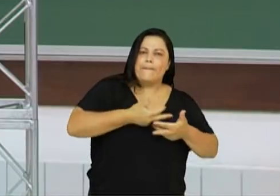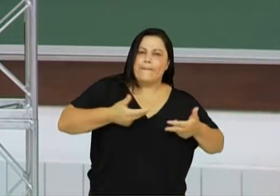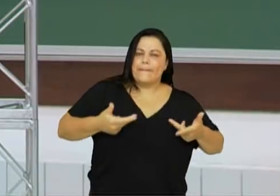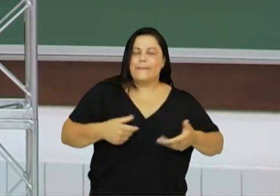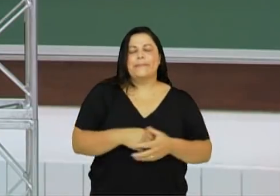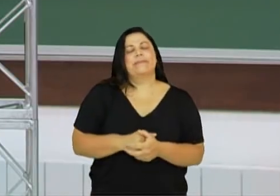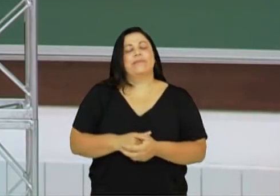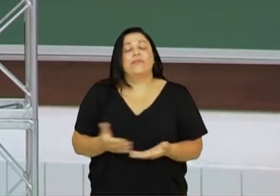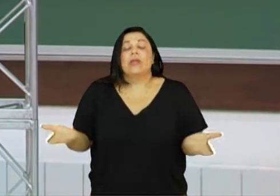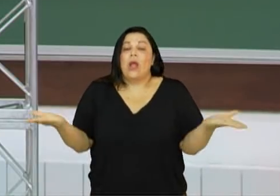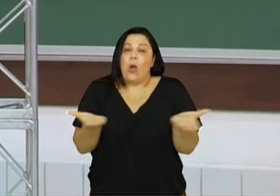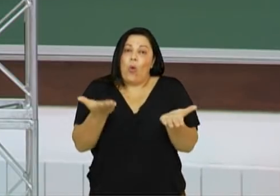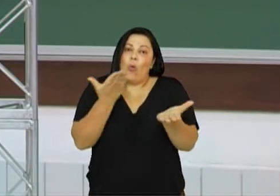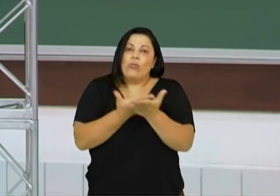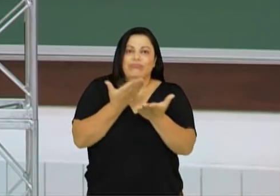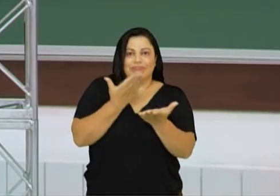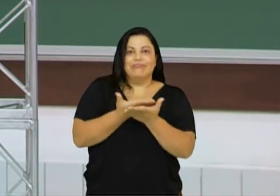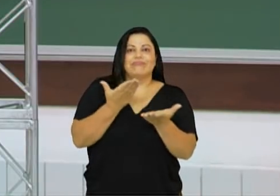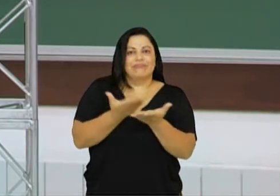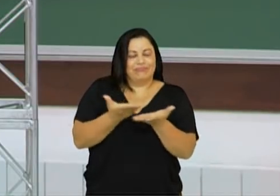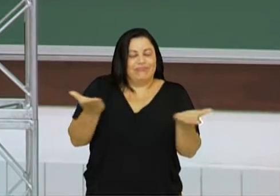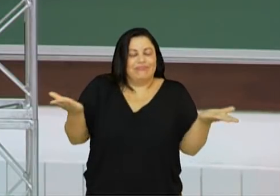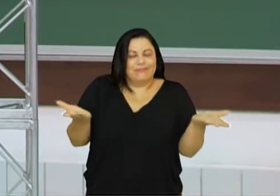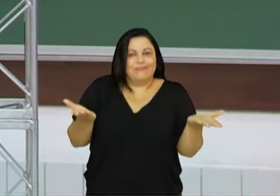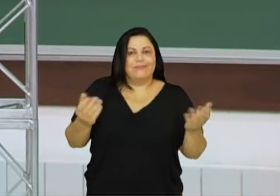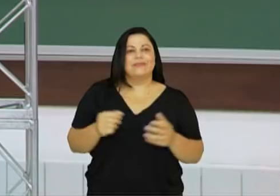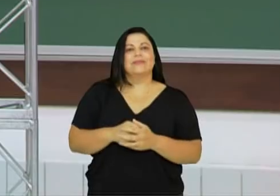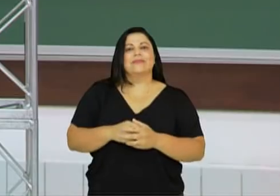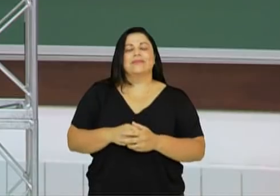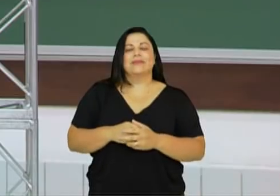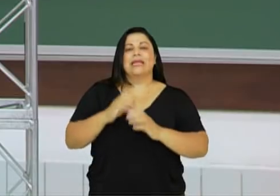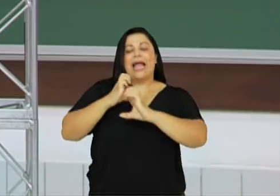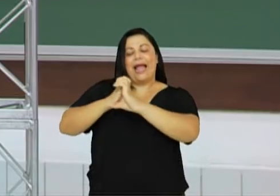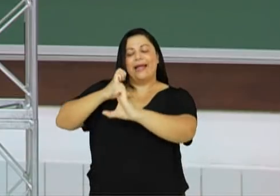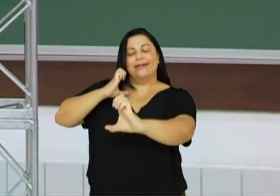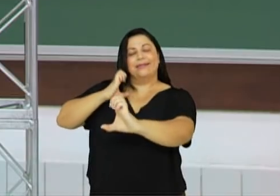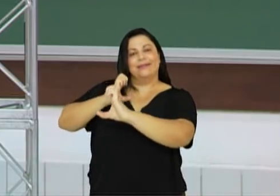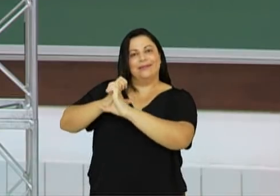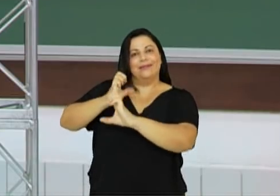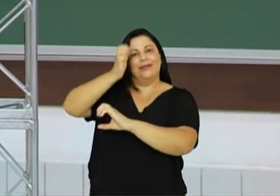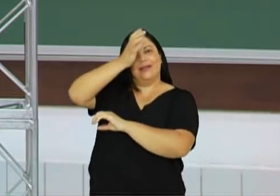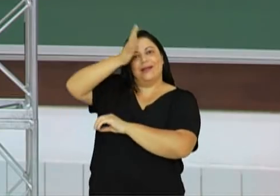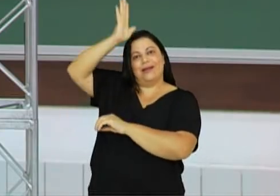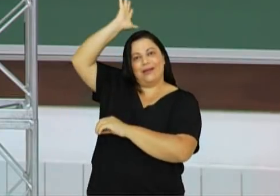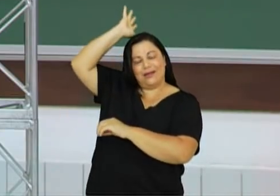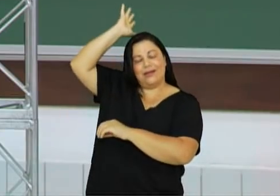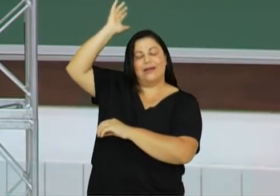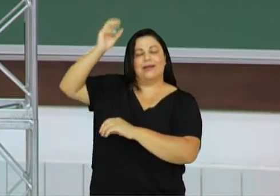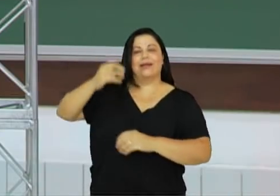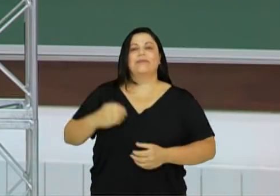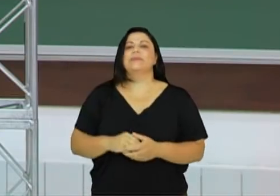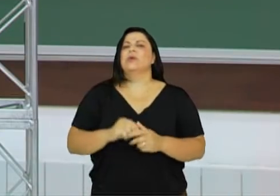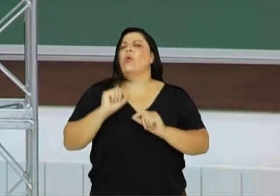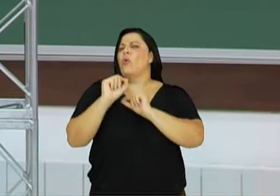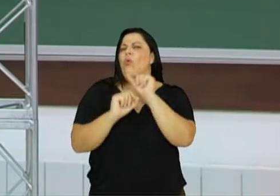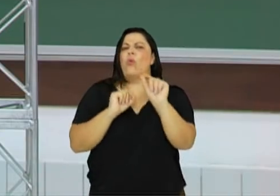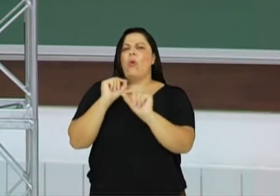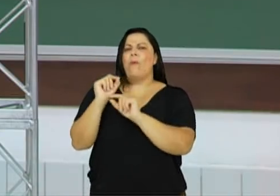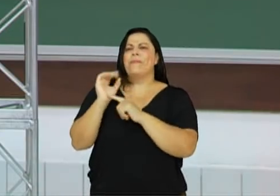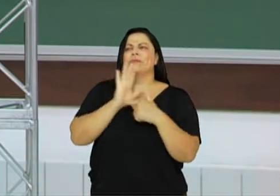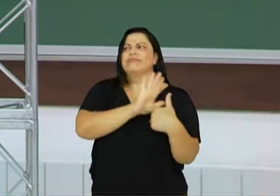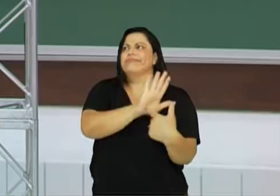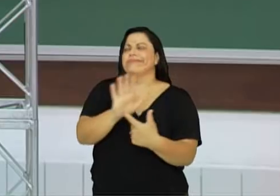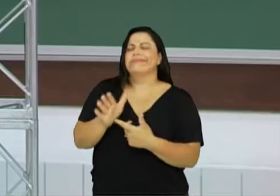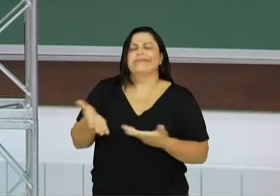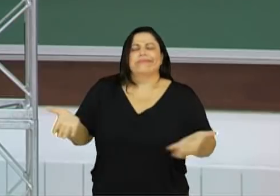gente já adiantou para vocês, vamos trabalhar aí a engenharia romana, né, como ela se apresenta para a gente no mundo